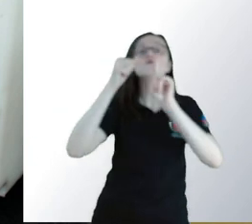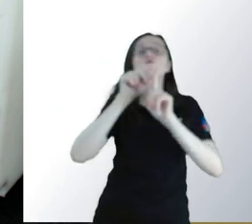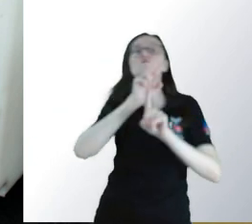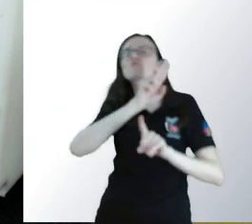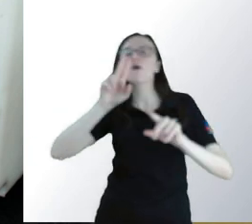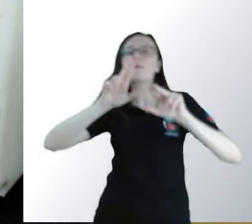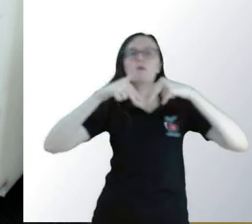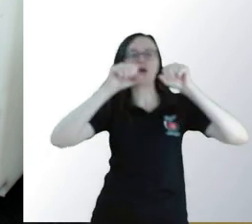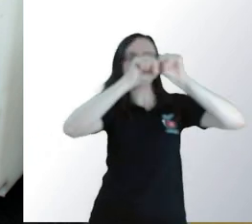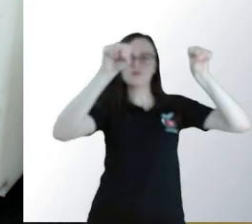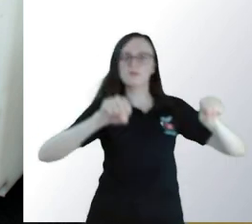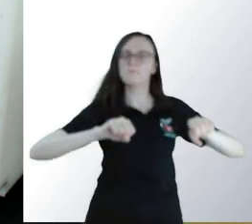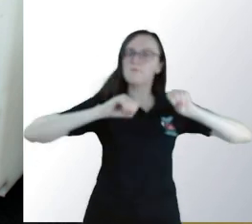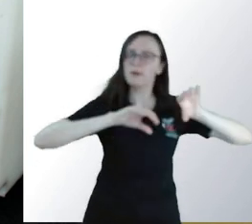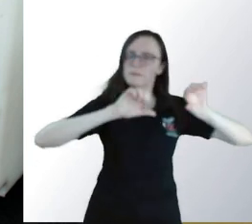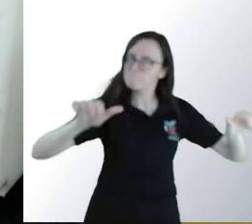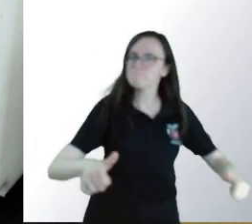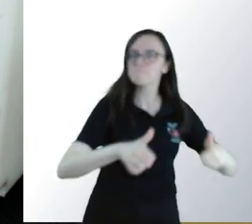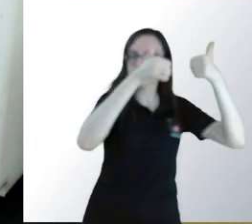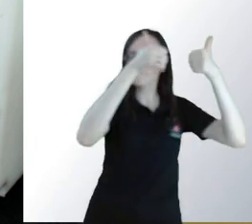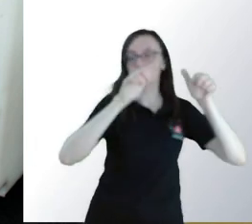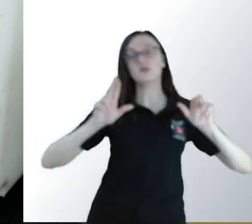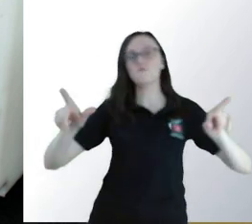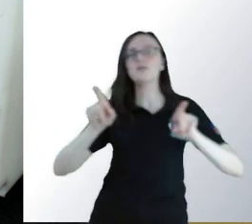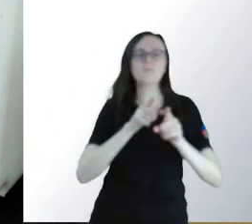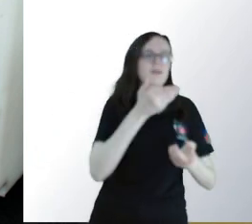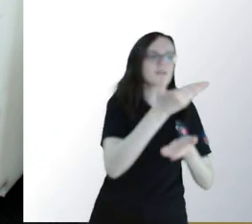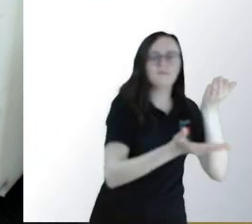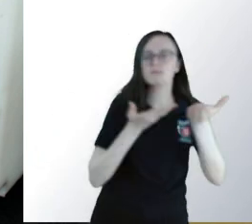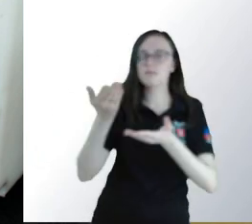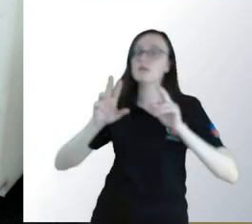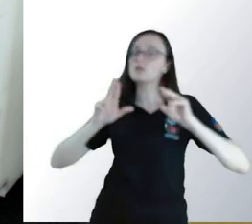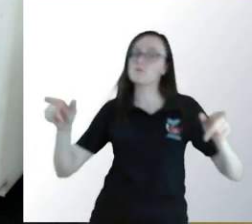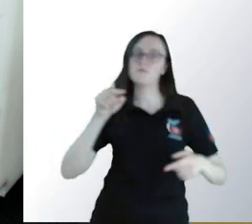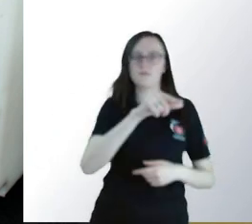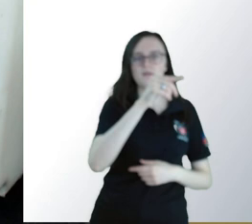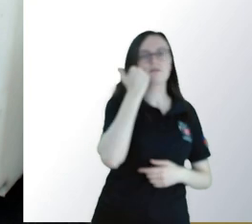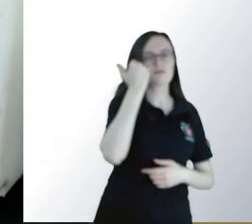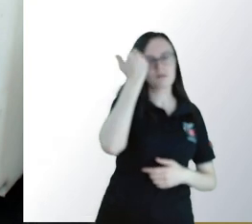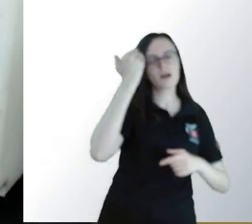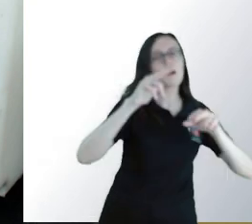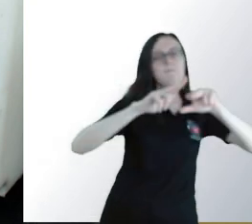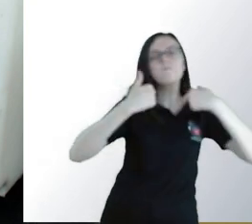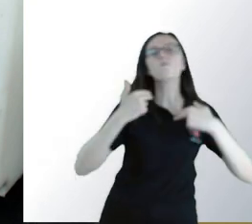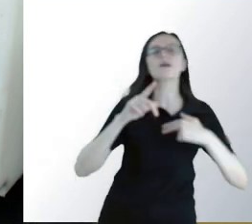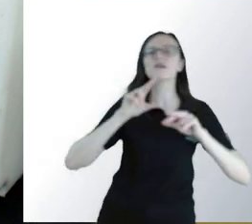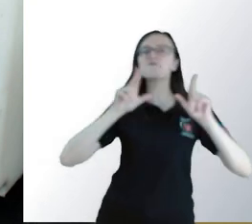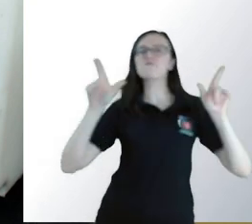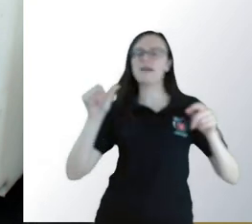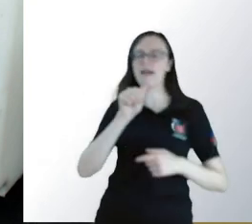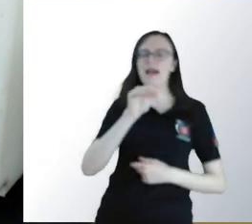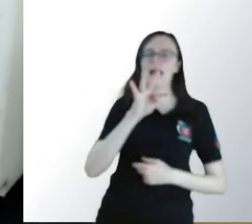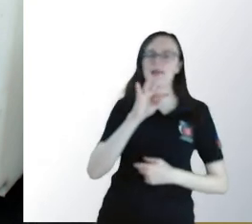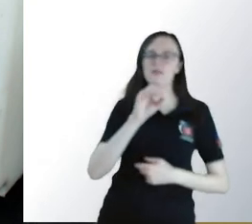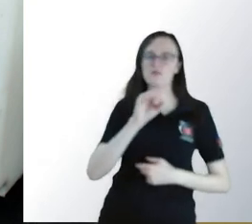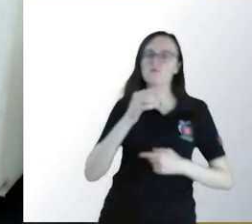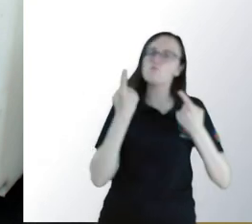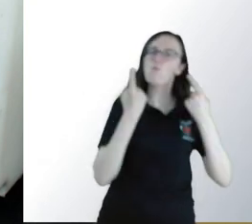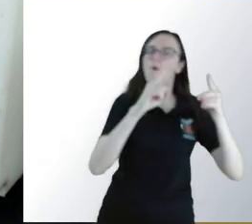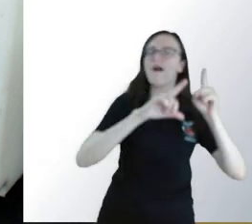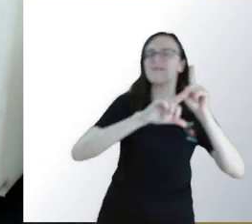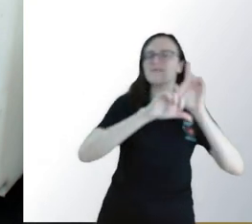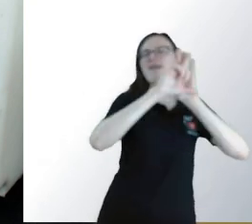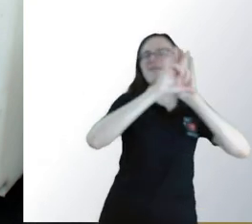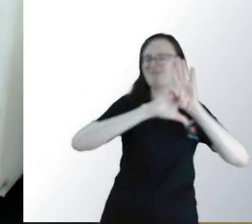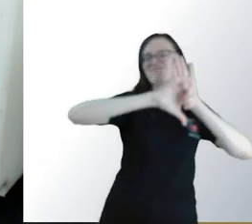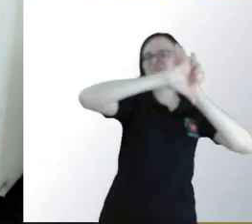sistema socioeducativo, né, e o tratamento diferenciado em relação ao adolescente. Por isso a terminologia ato infracional, mas a conduta criminosa é